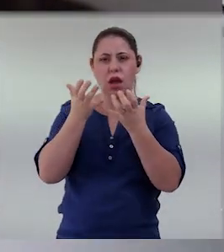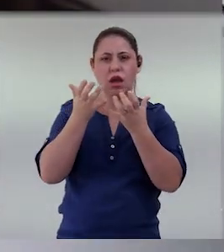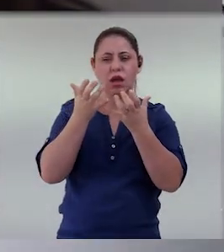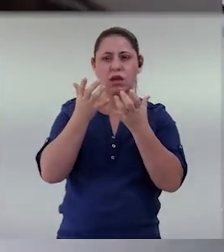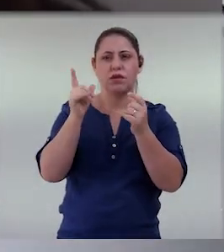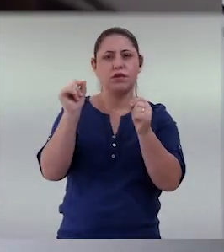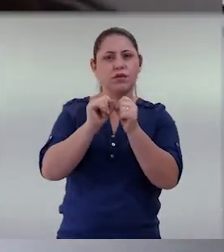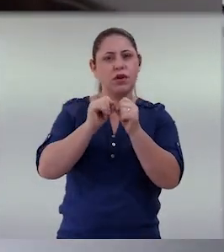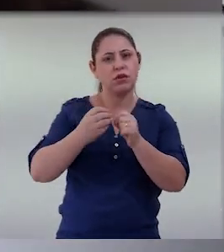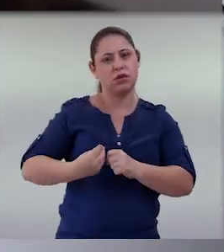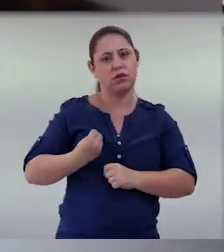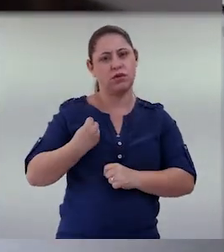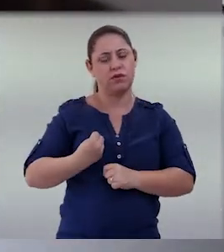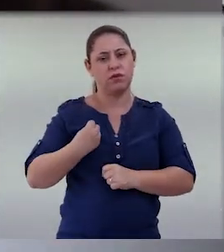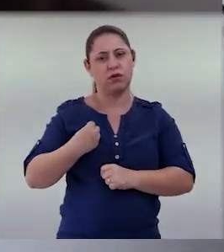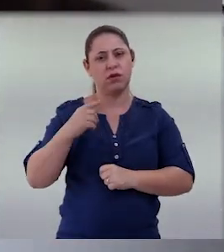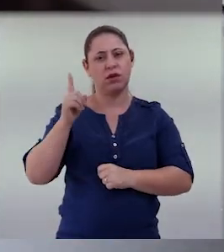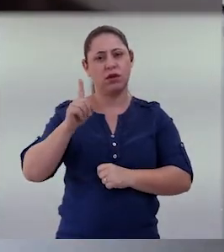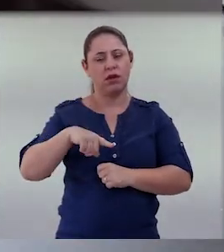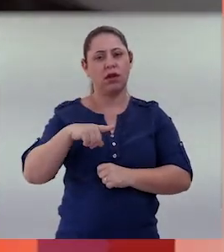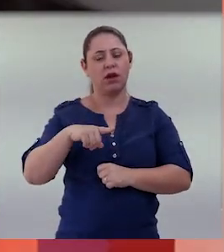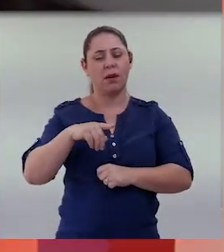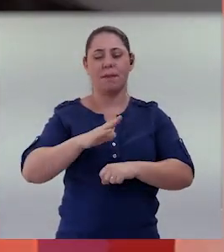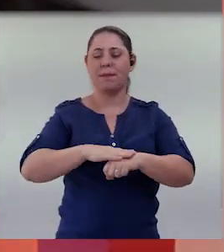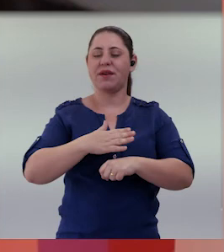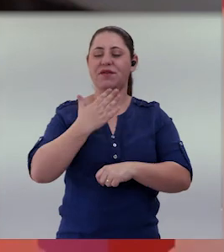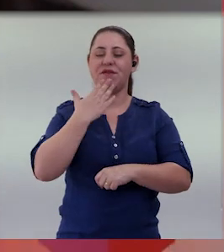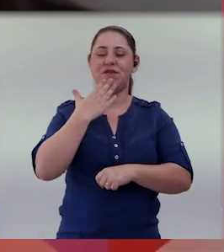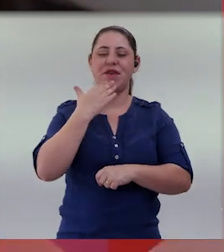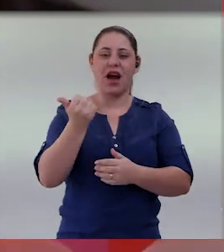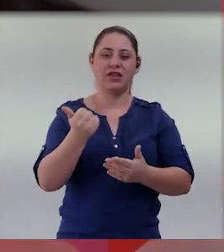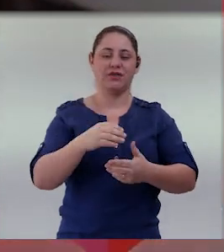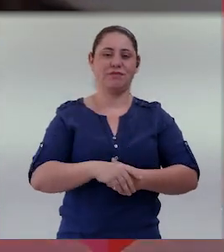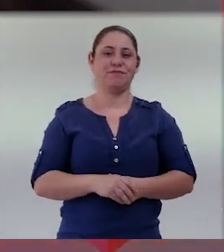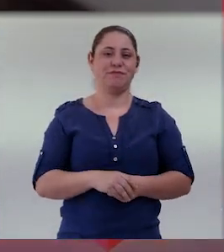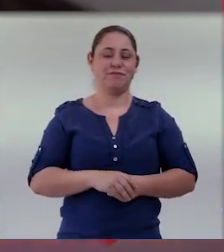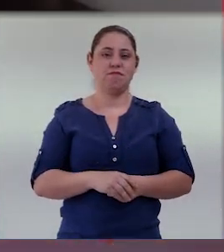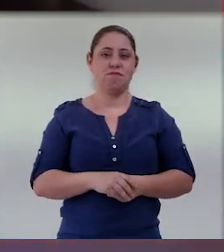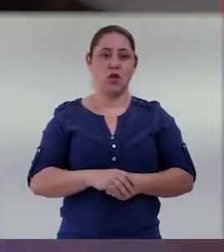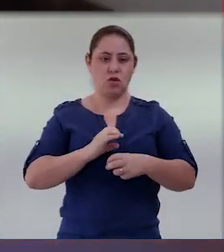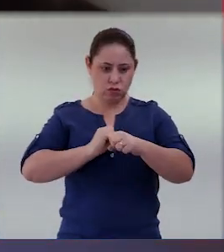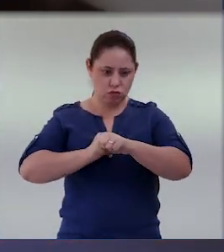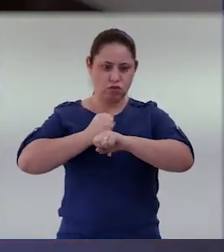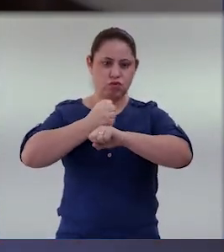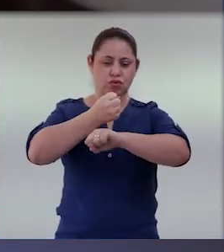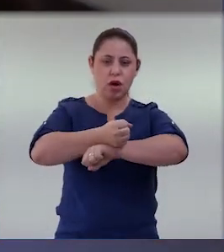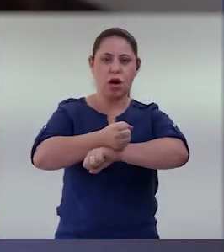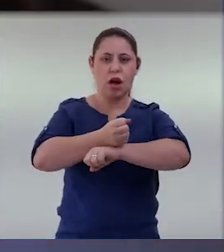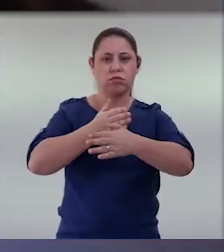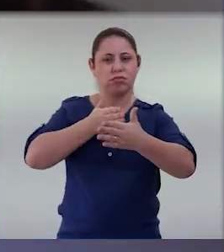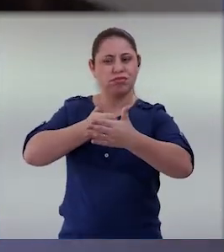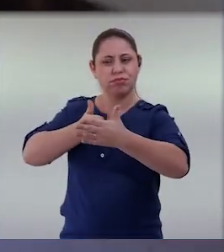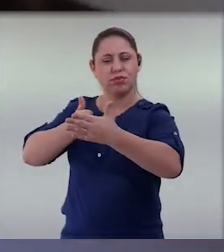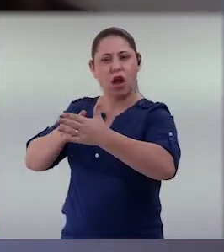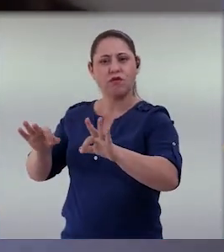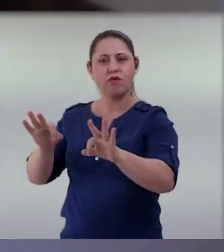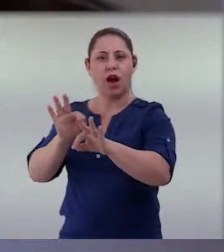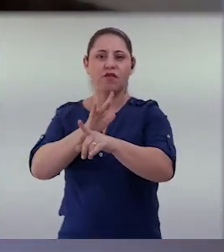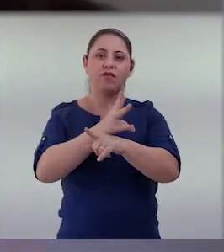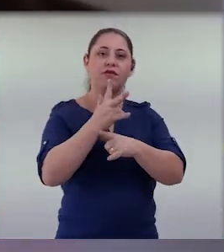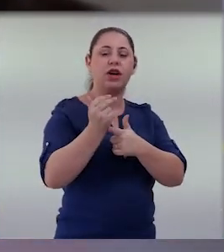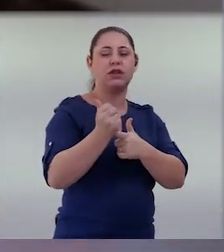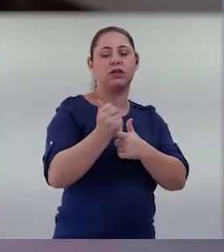busca, aquilo que a gente realmente quer para a nossa vida, é muito mais fácil, né? A gente supera melhor